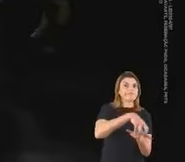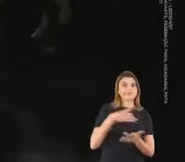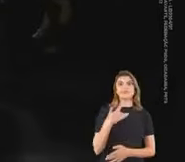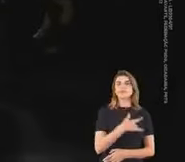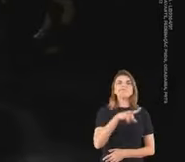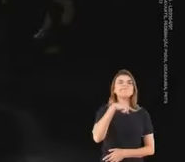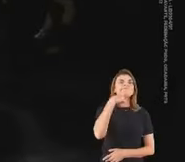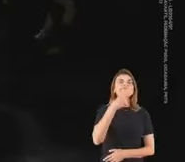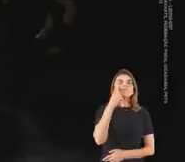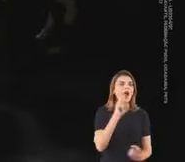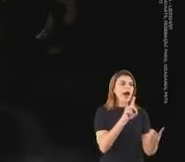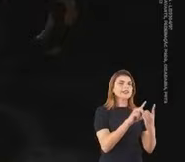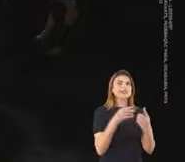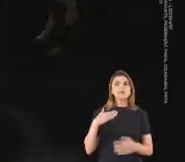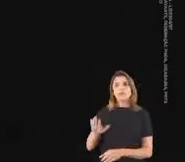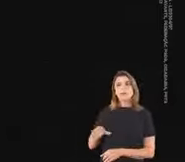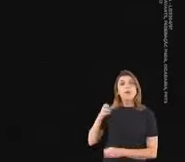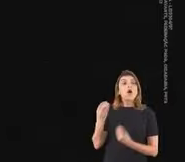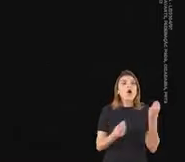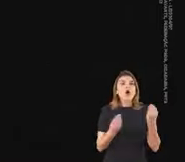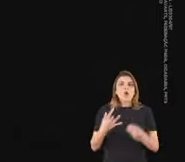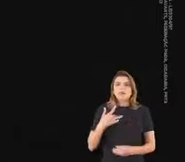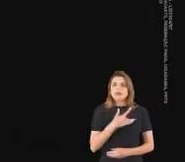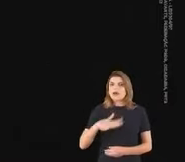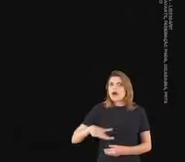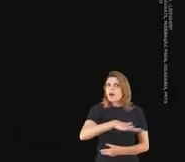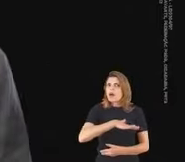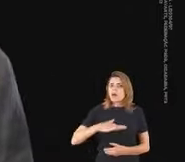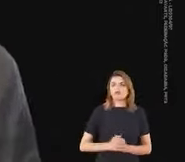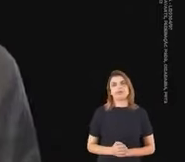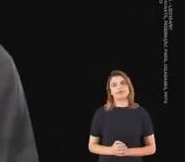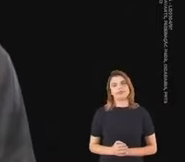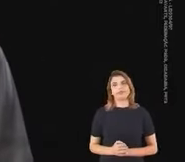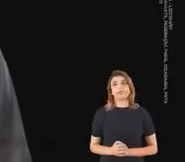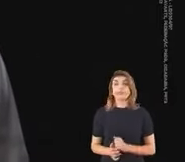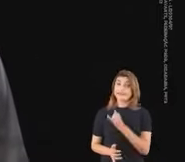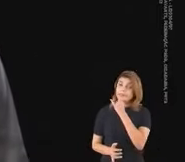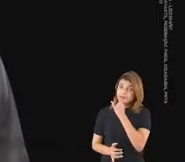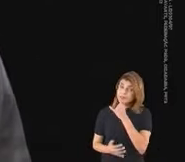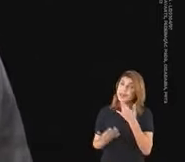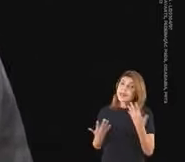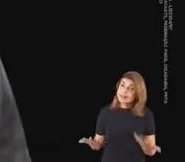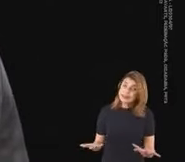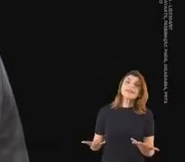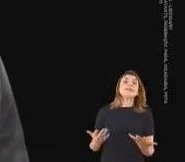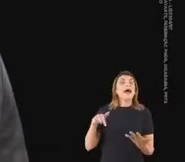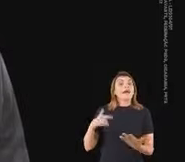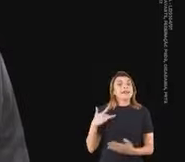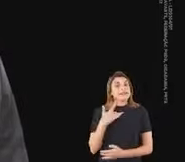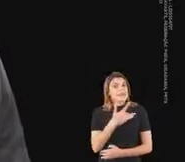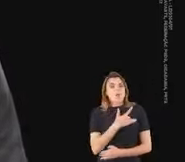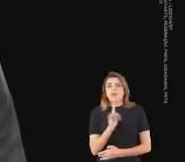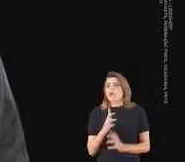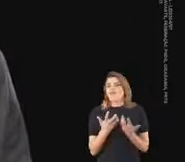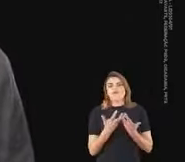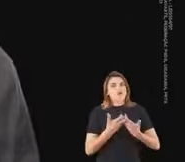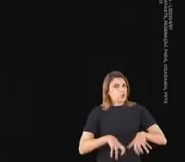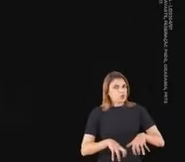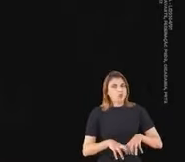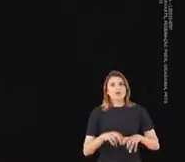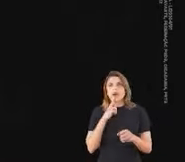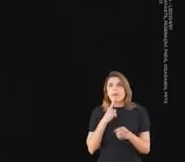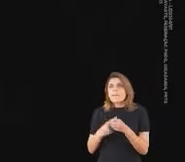mãe e não consegui atendimento. Quais são os seus planos para a saúde de Belford Roxo? Infelizmente, a saúde de Belford Roxo não funciona. Entre